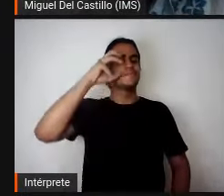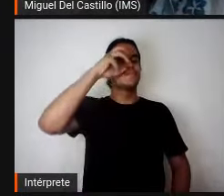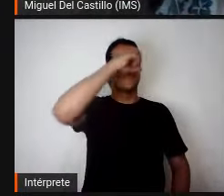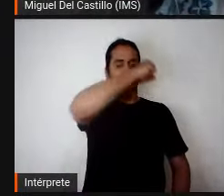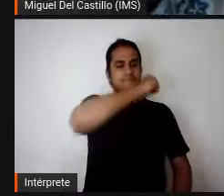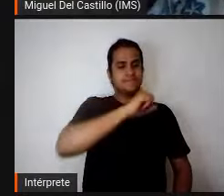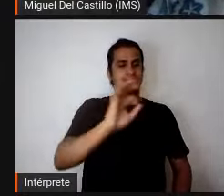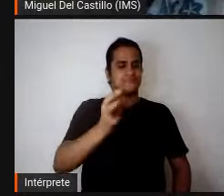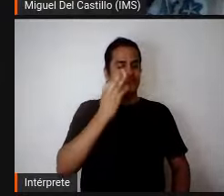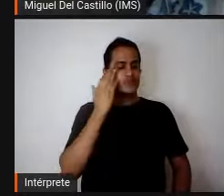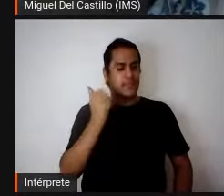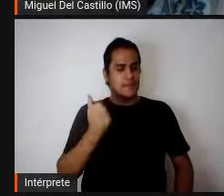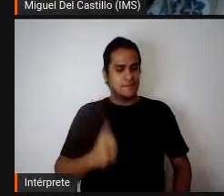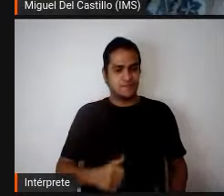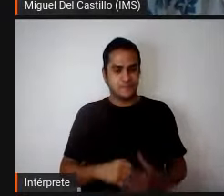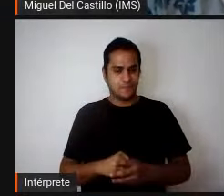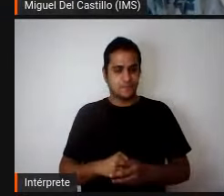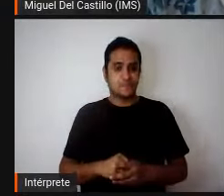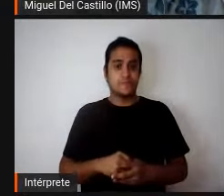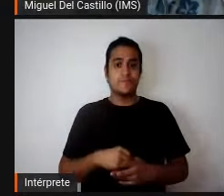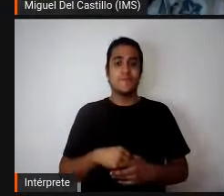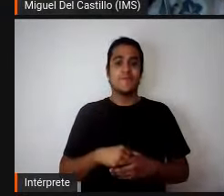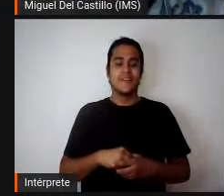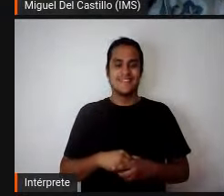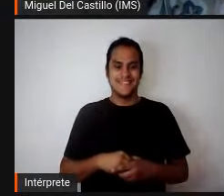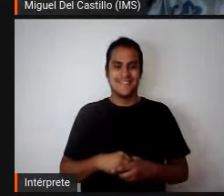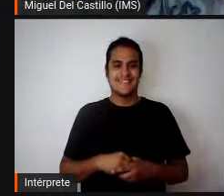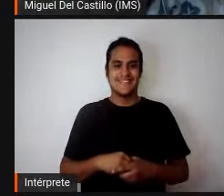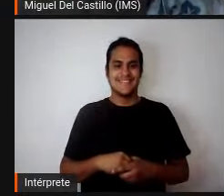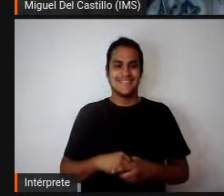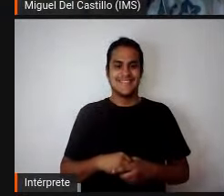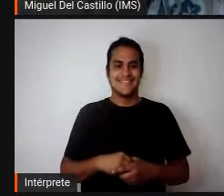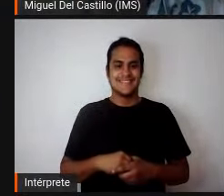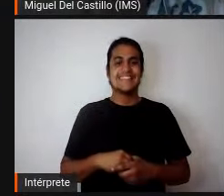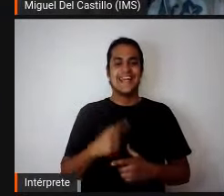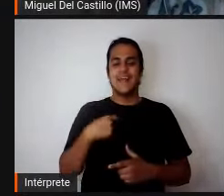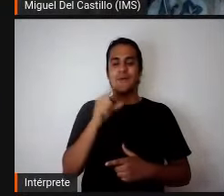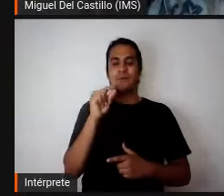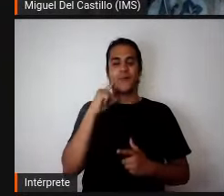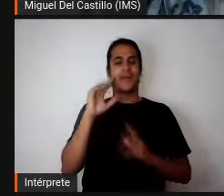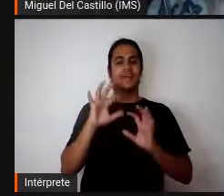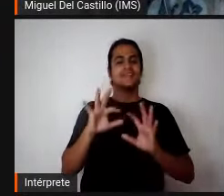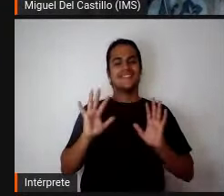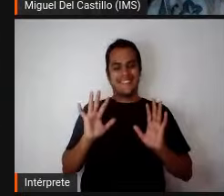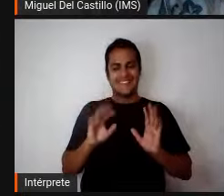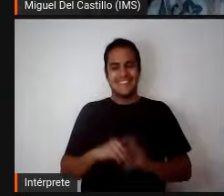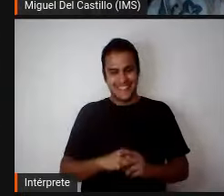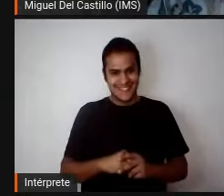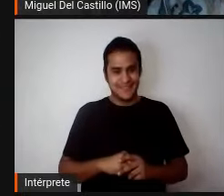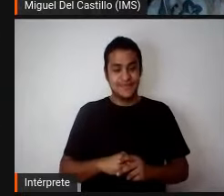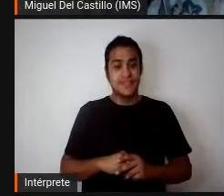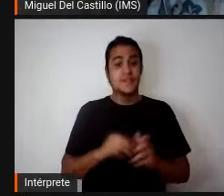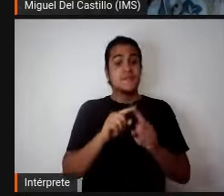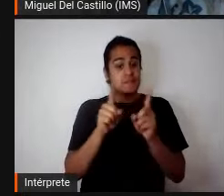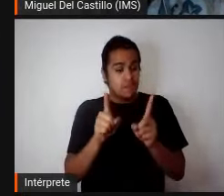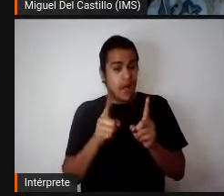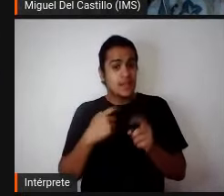acho. Pega. A coisa assim... Não, eu sou meio assim. Mas o negócio é...